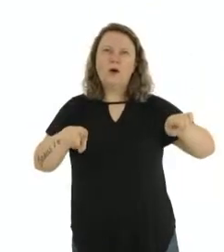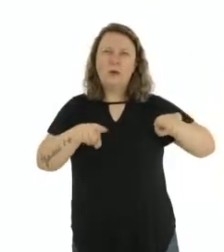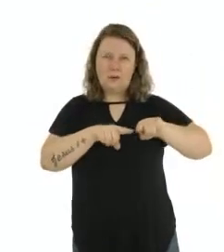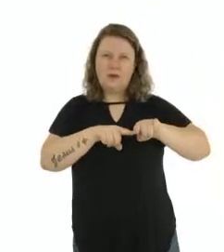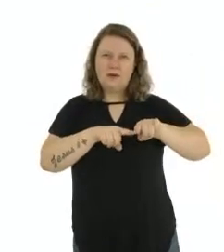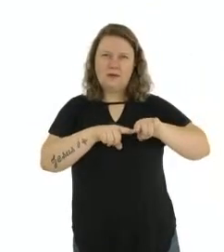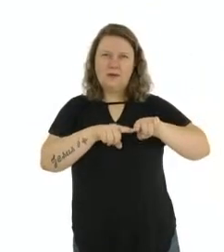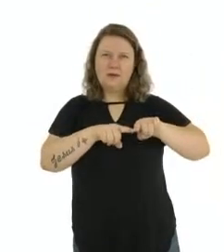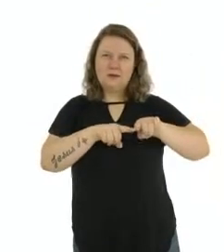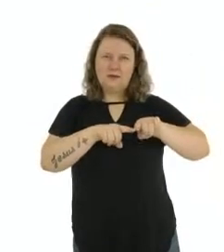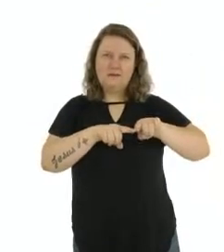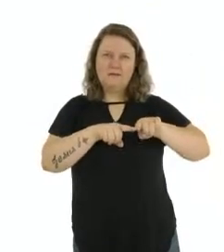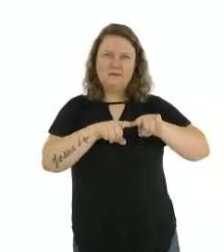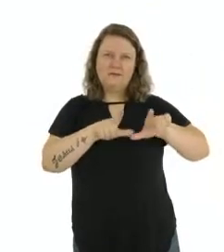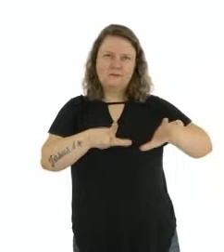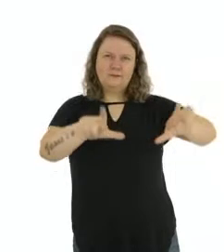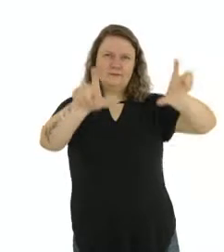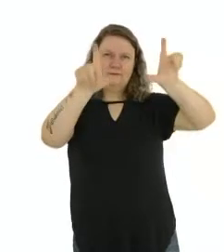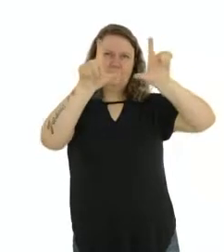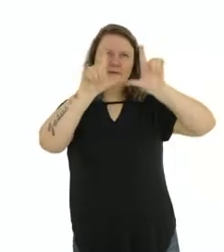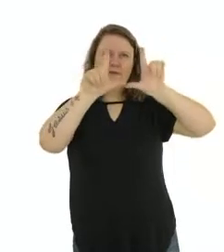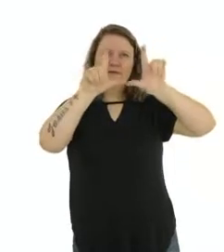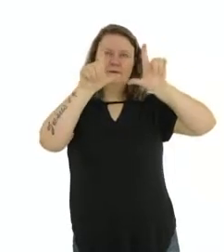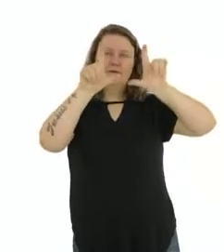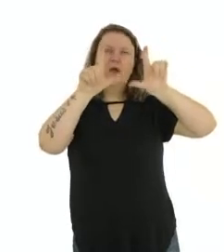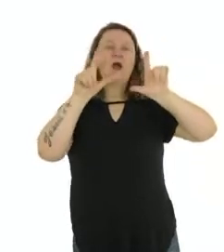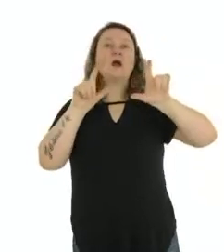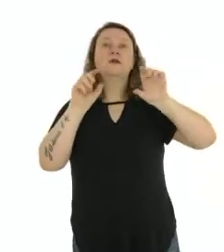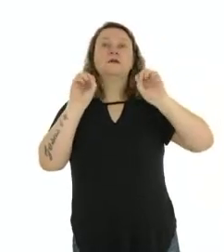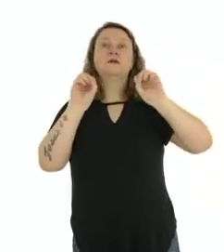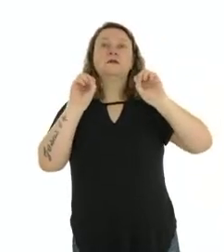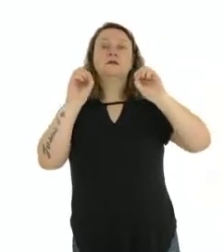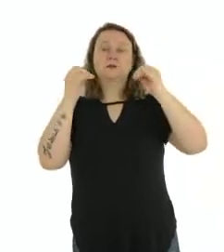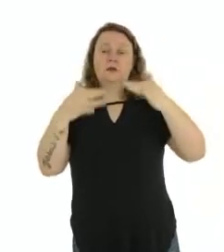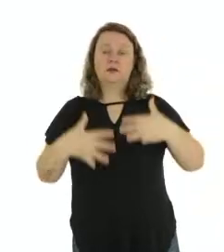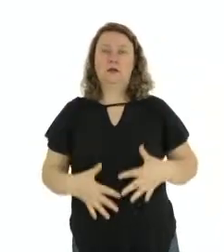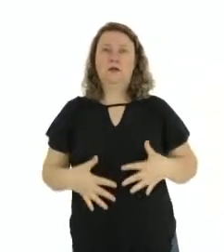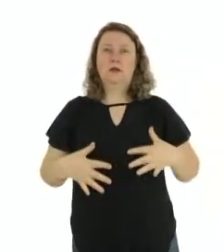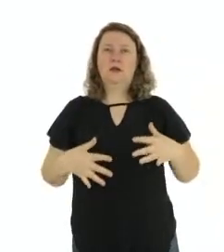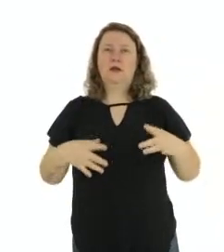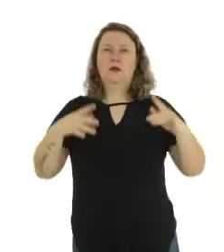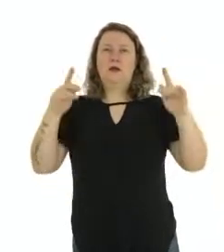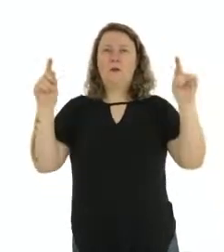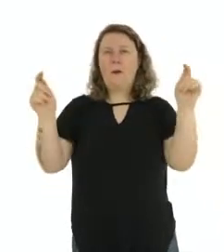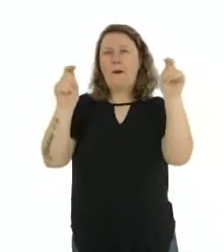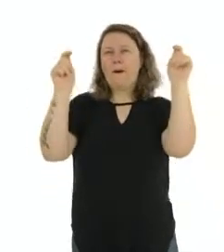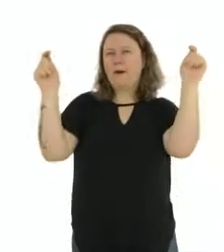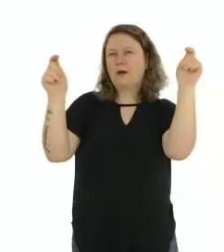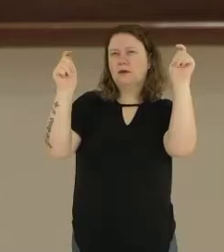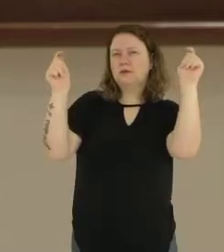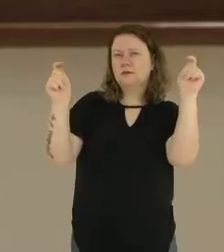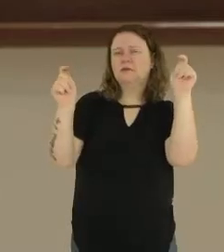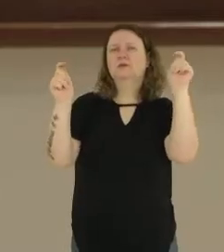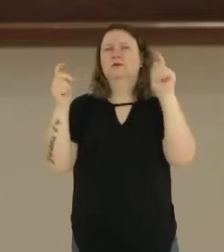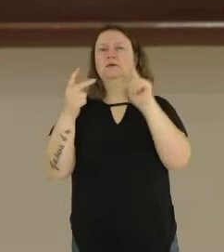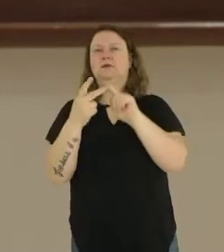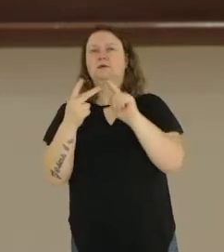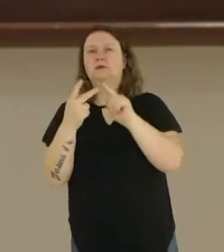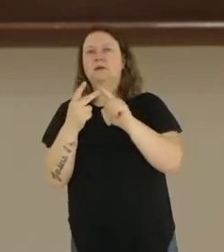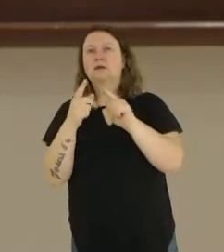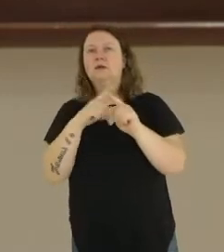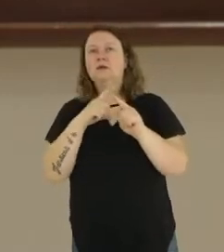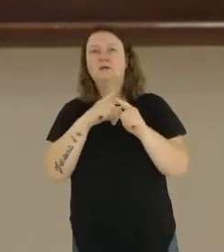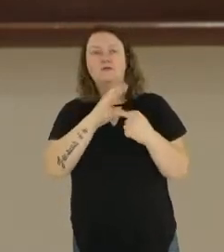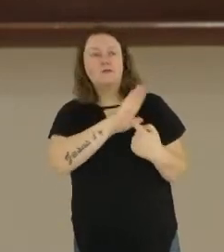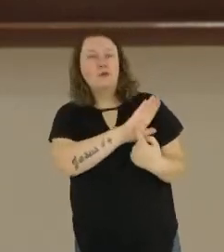que fala sobre os festivais, sobre algumas das maneiras como esses muitos imigrantes eles vão expor